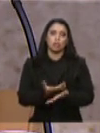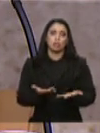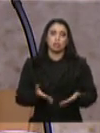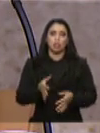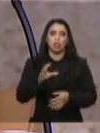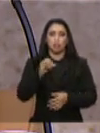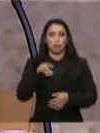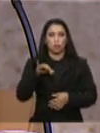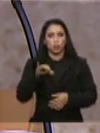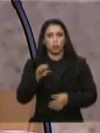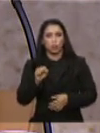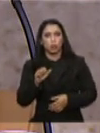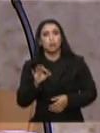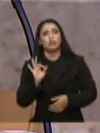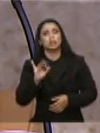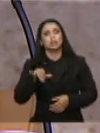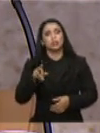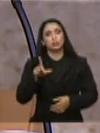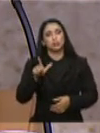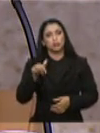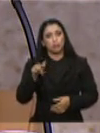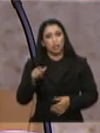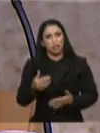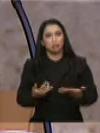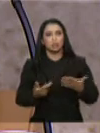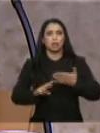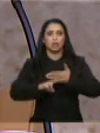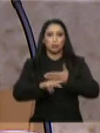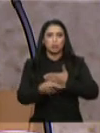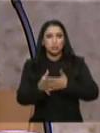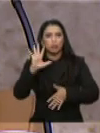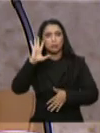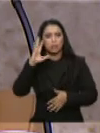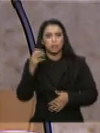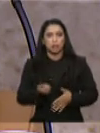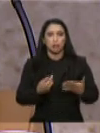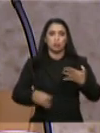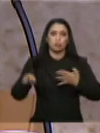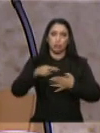casos excepcionais, eu estou aqui me reportando ao recurso extraordinário